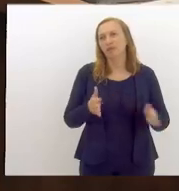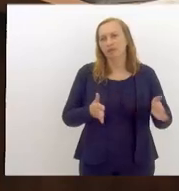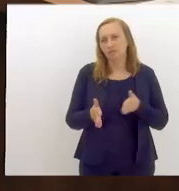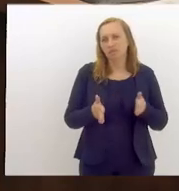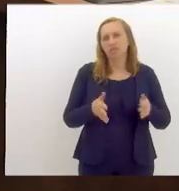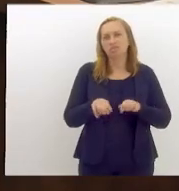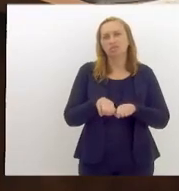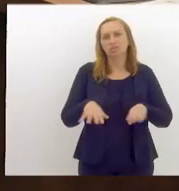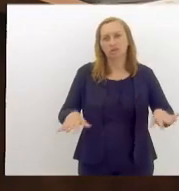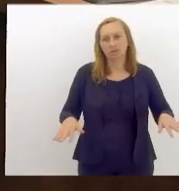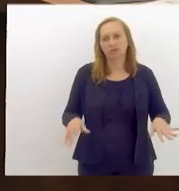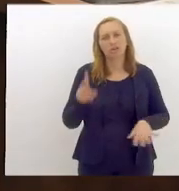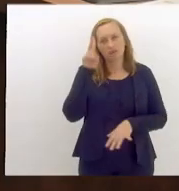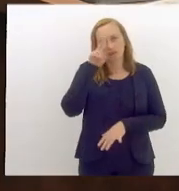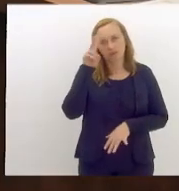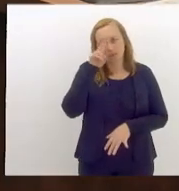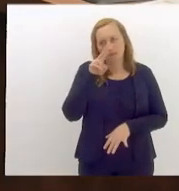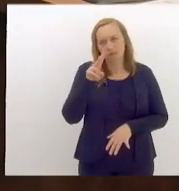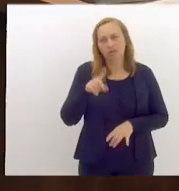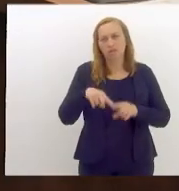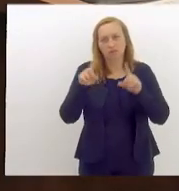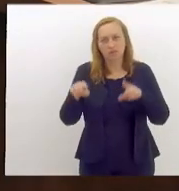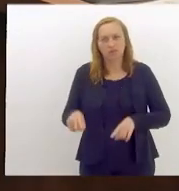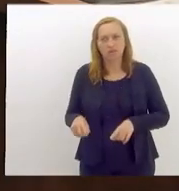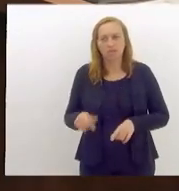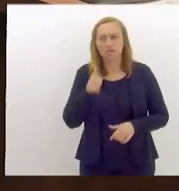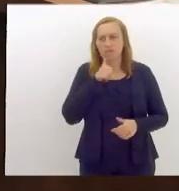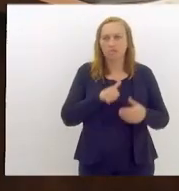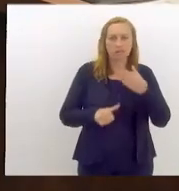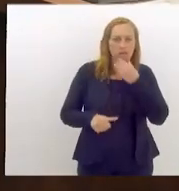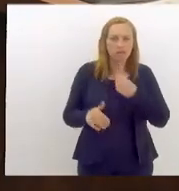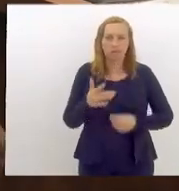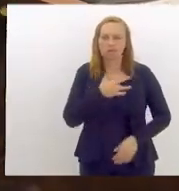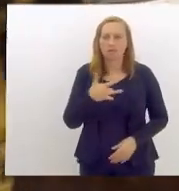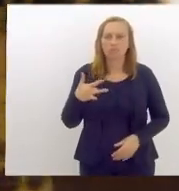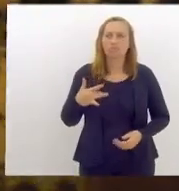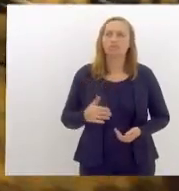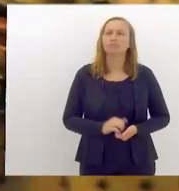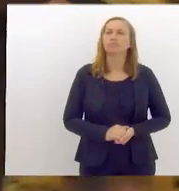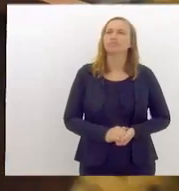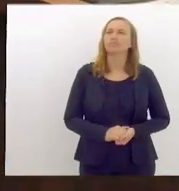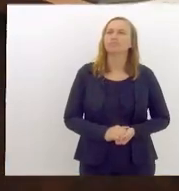da pandemia lembrando dos Servidores e servidores da Saúde